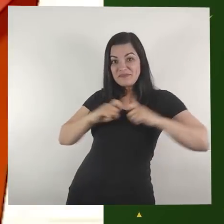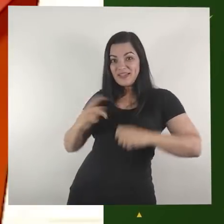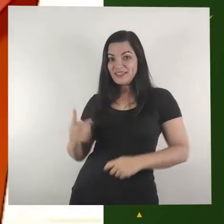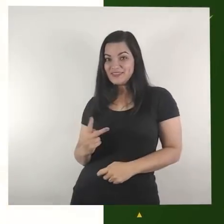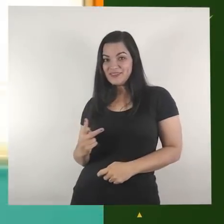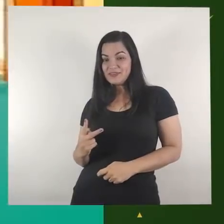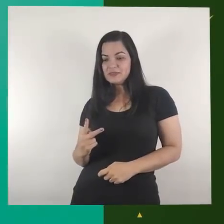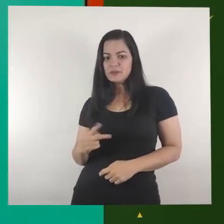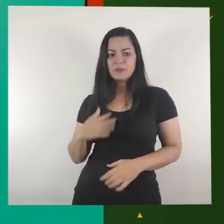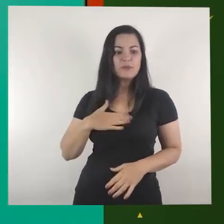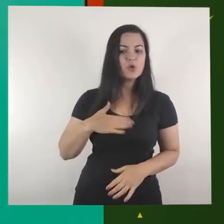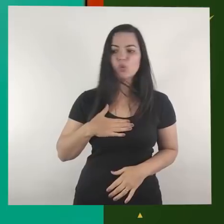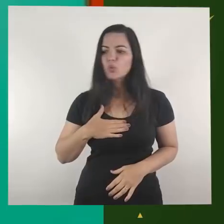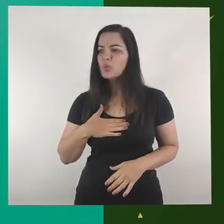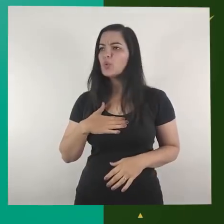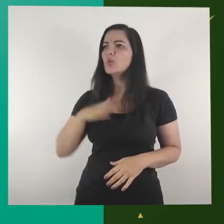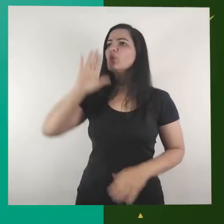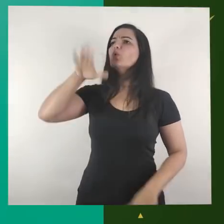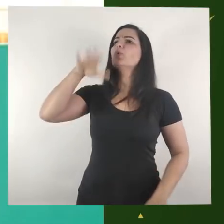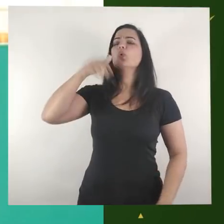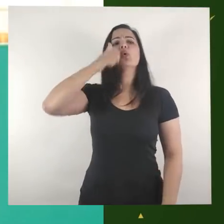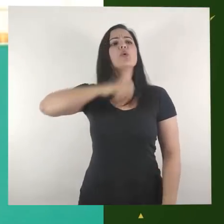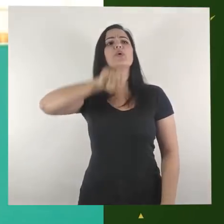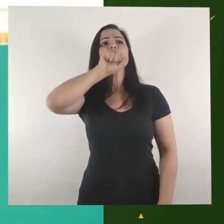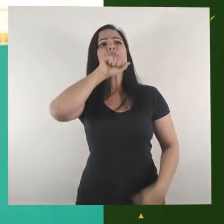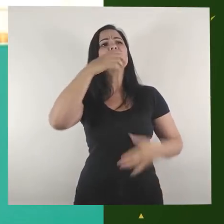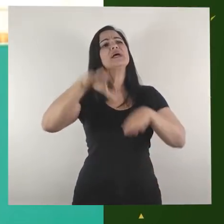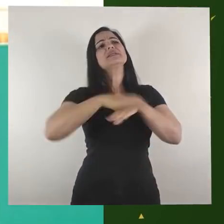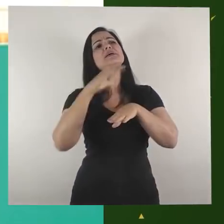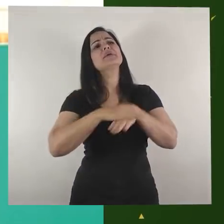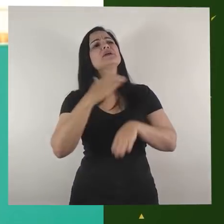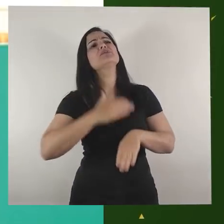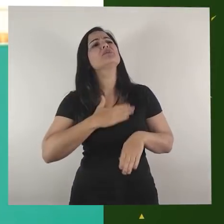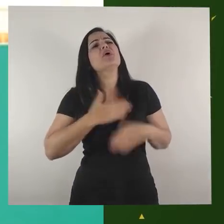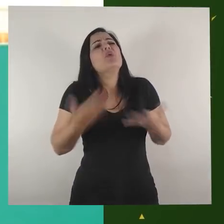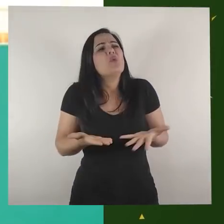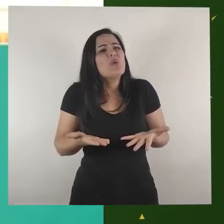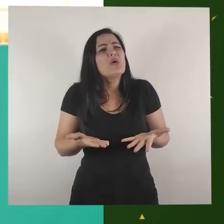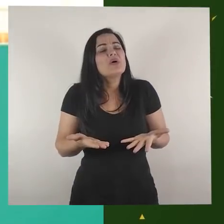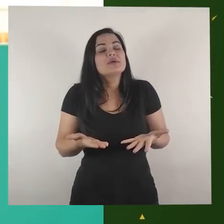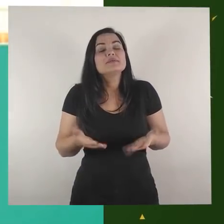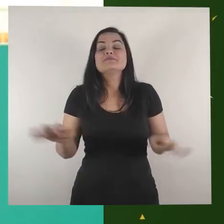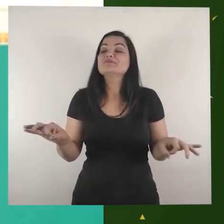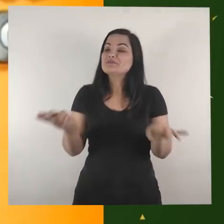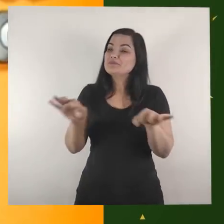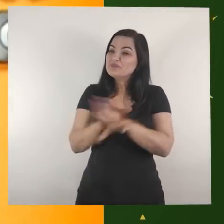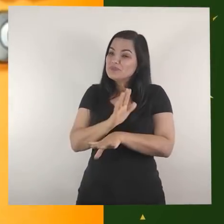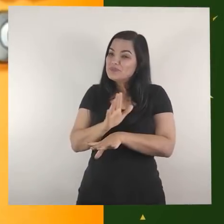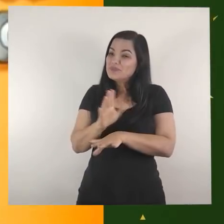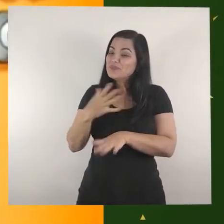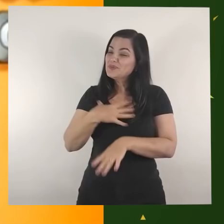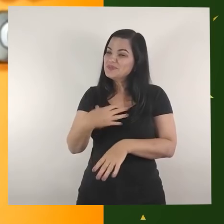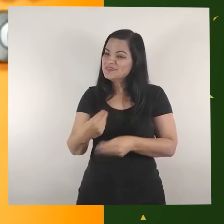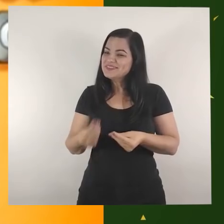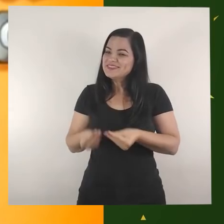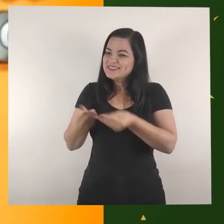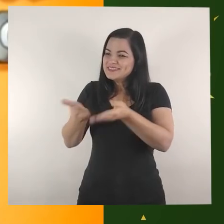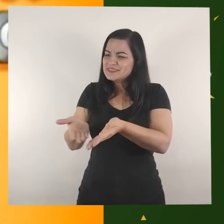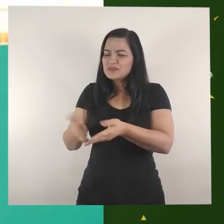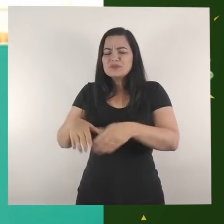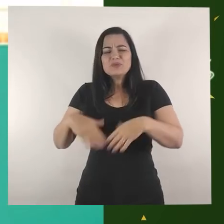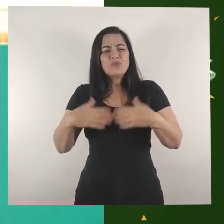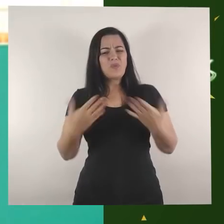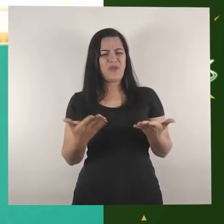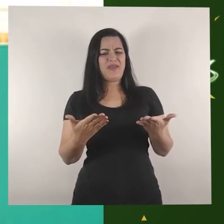meu par de meias e meus... Mãe, cadê os meus sapatos? Prontinho,